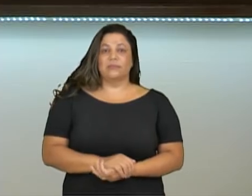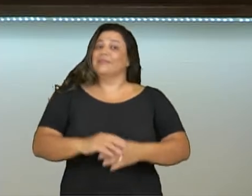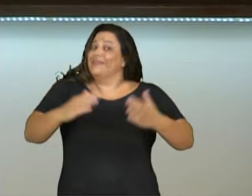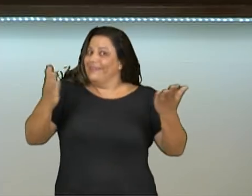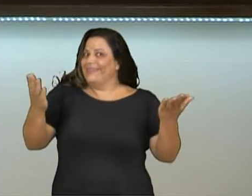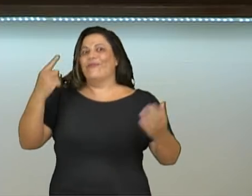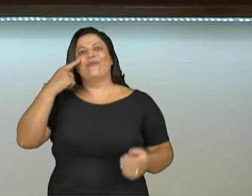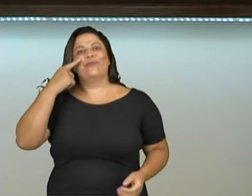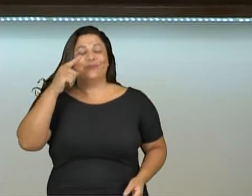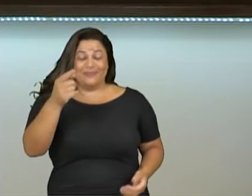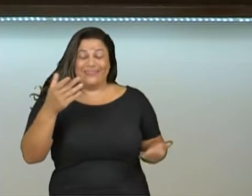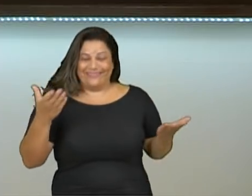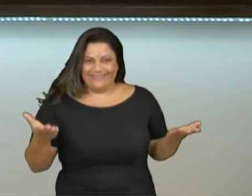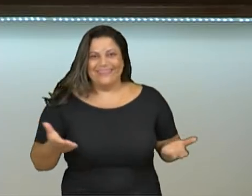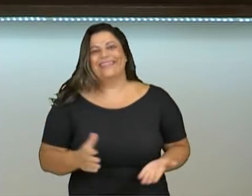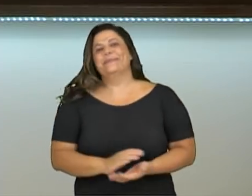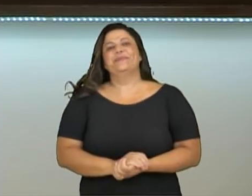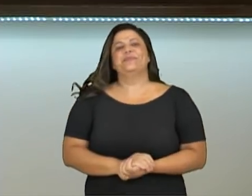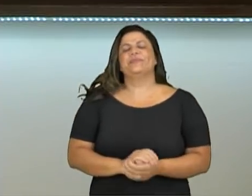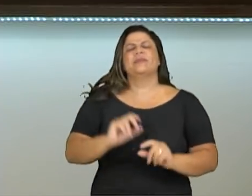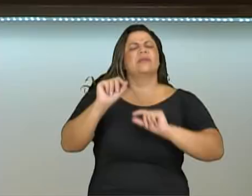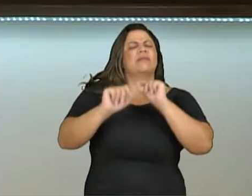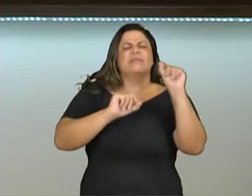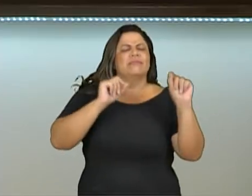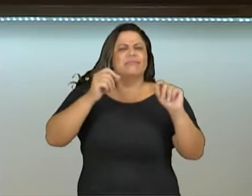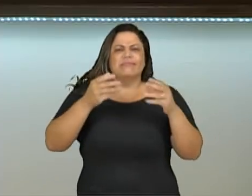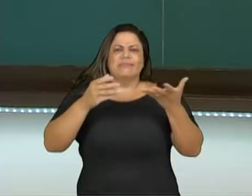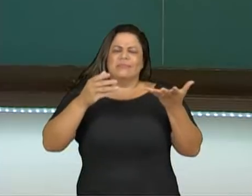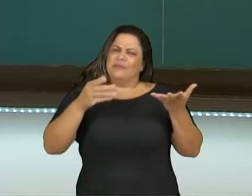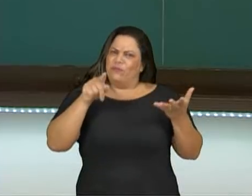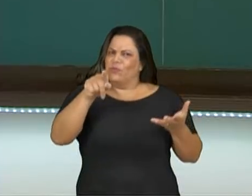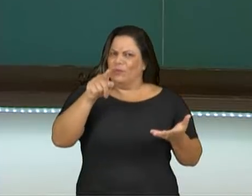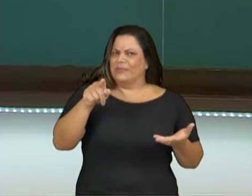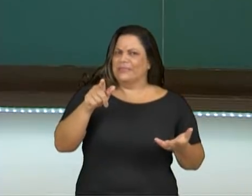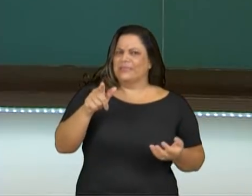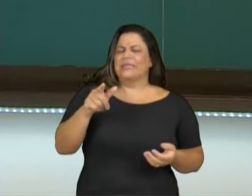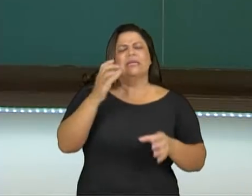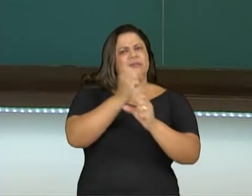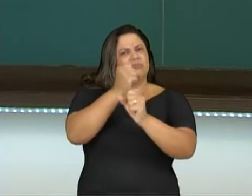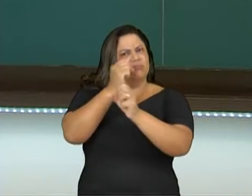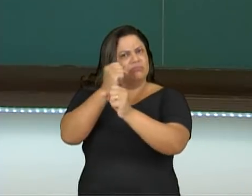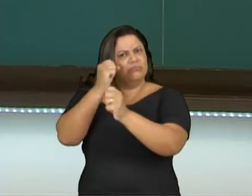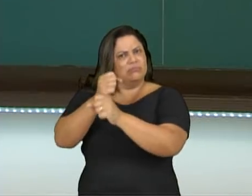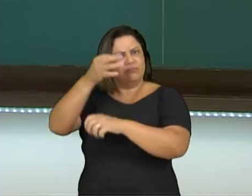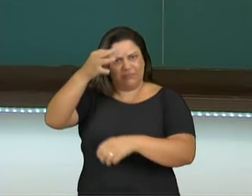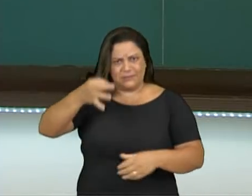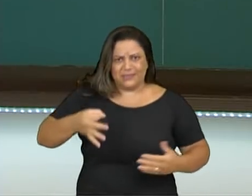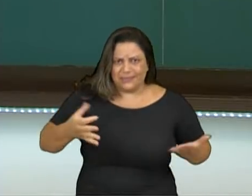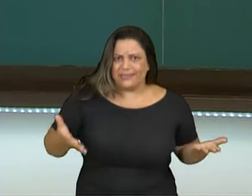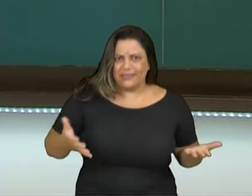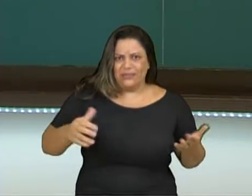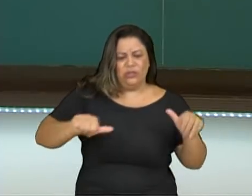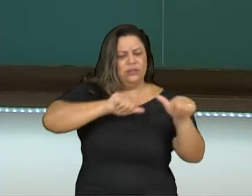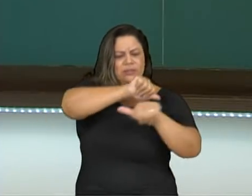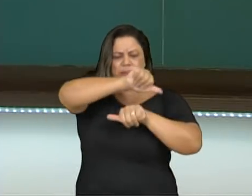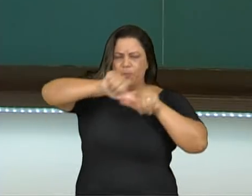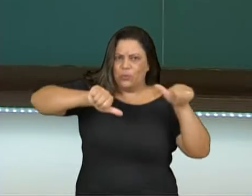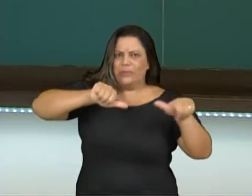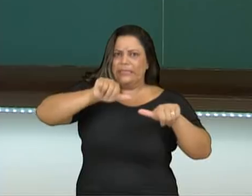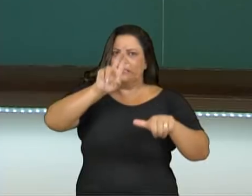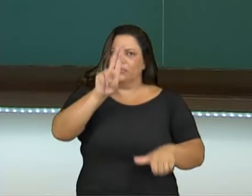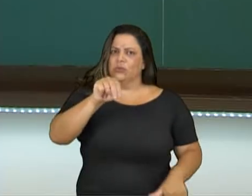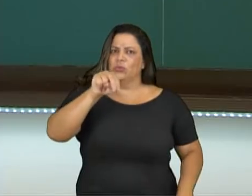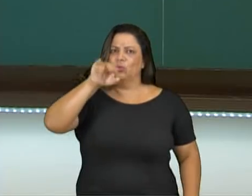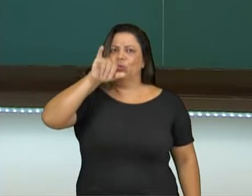Vamos lá então, pessoal? Vamos verificar se vocês calcularam de forma correta essa transformação de unidade